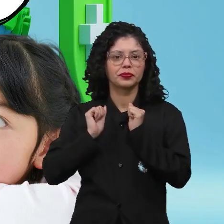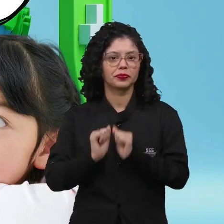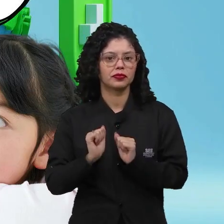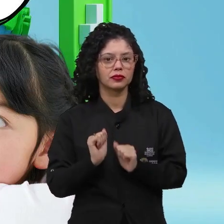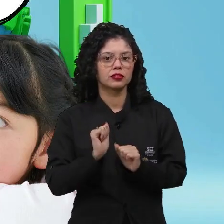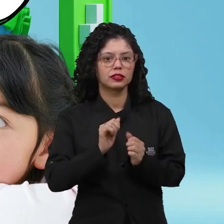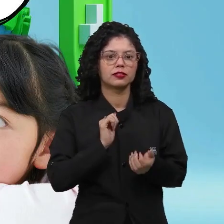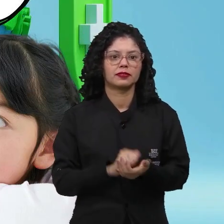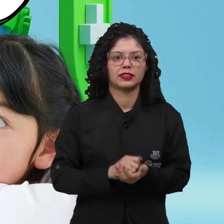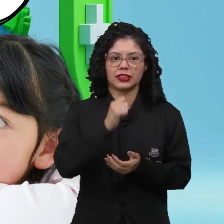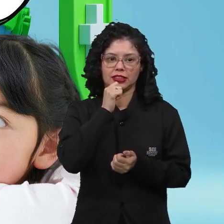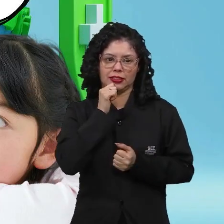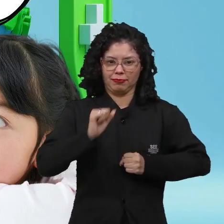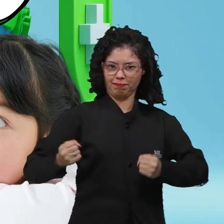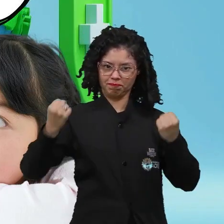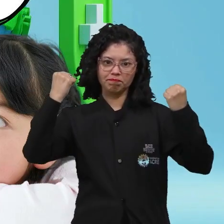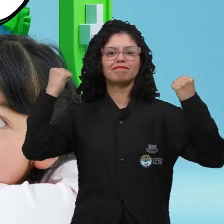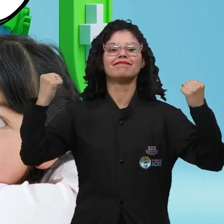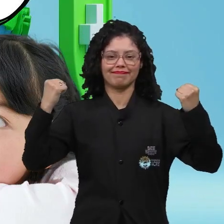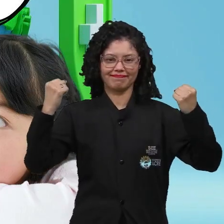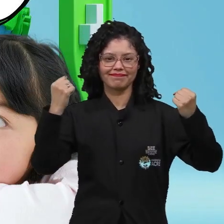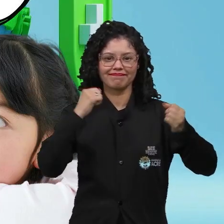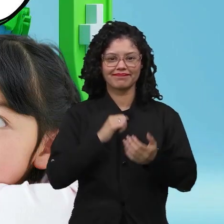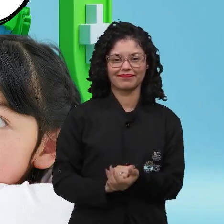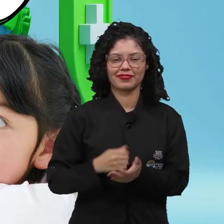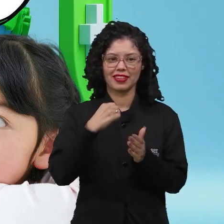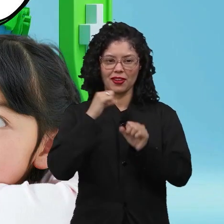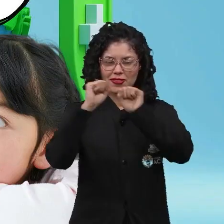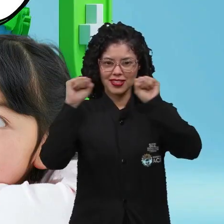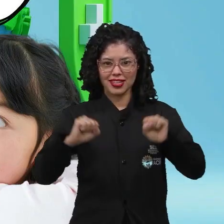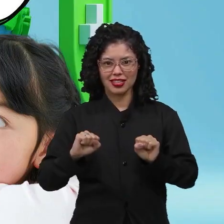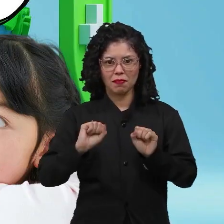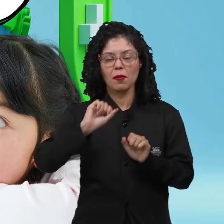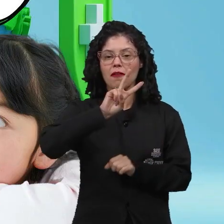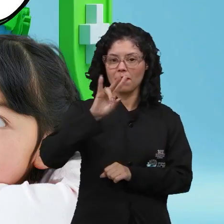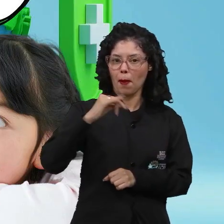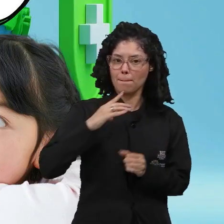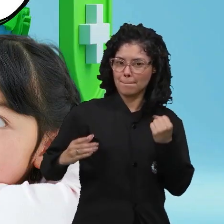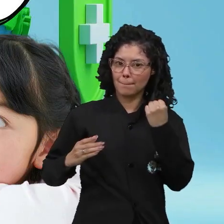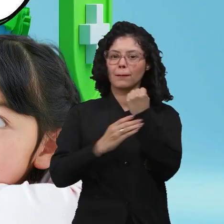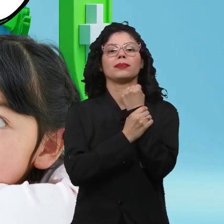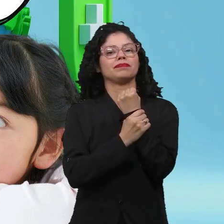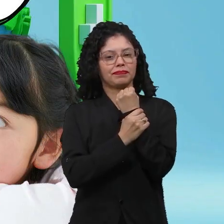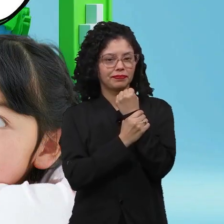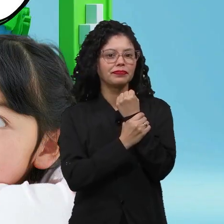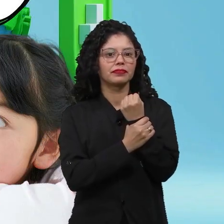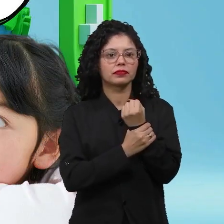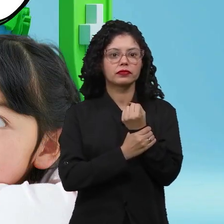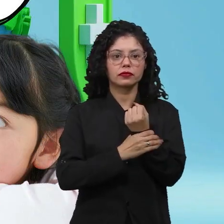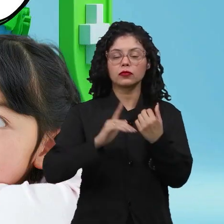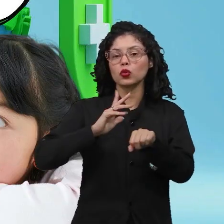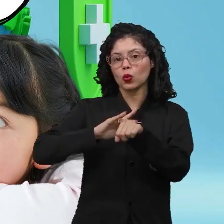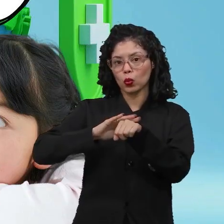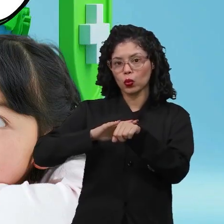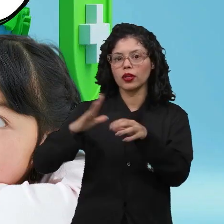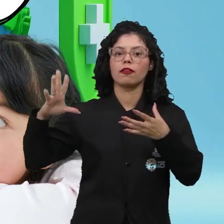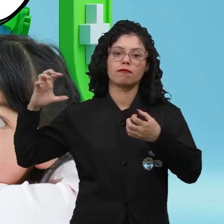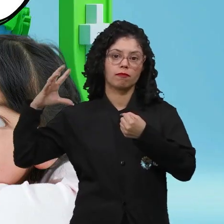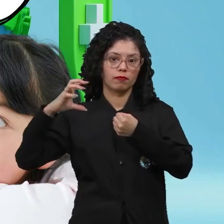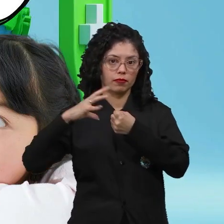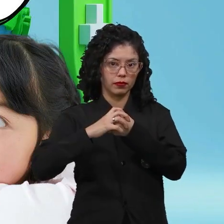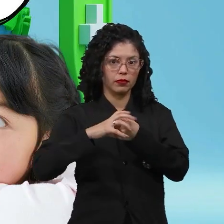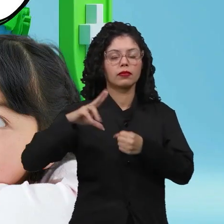pessoa que está imunizada, né? Que tem ali o sistema imunológico que vai o quê? Vai proteger ele ali contra possíveis vírus